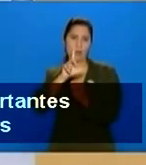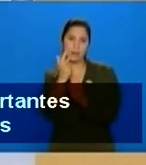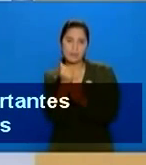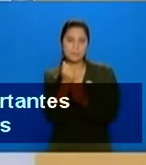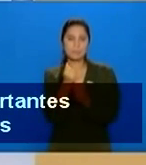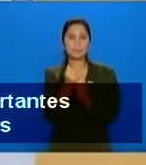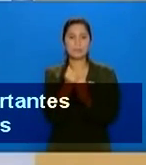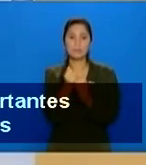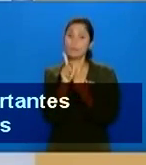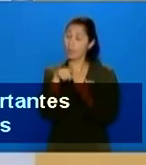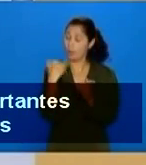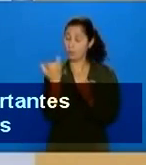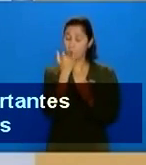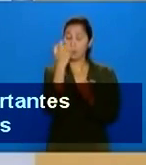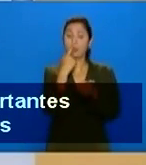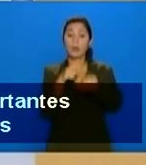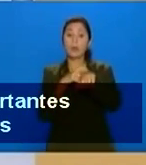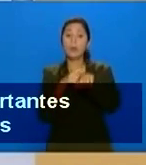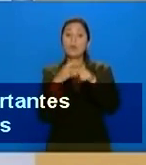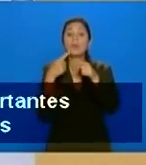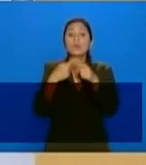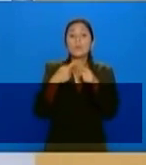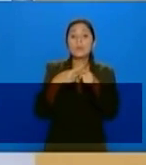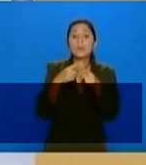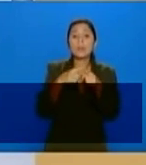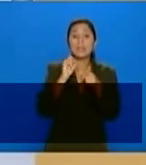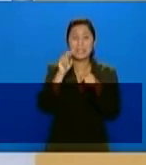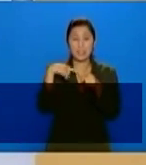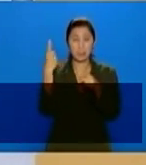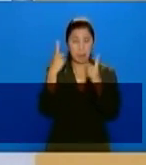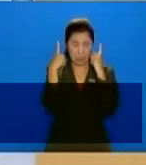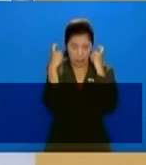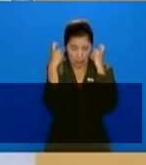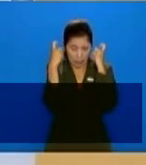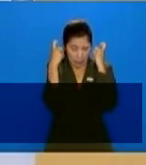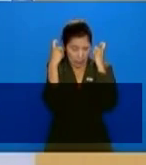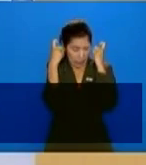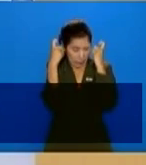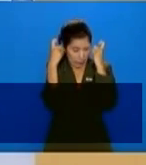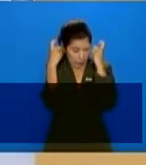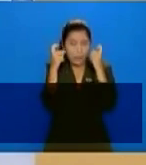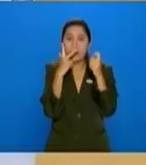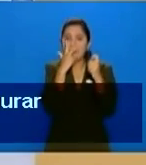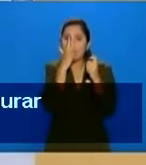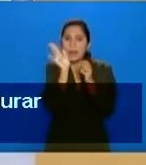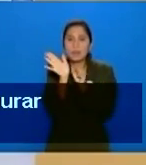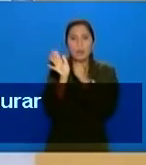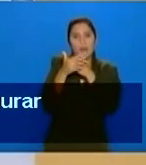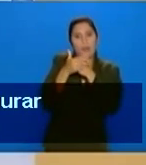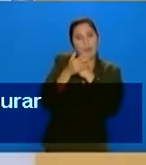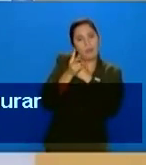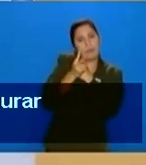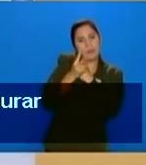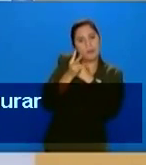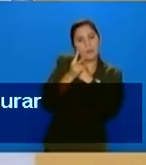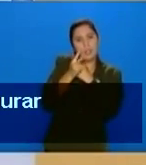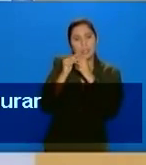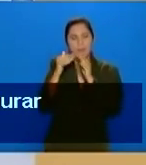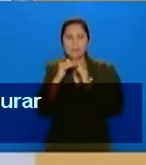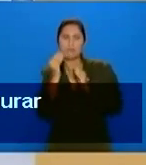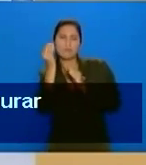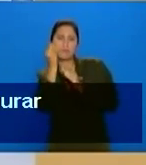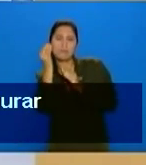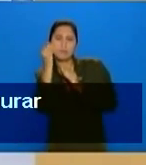são importantes quando estamos expostos a sons muito altos. Eles fazem um tipo de filtro. Então, eles vão